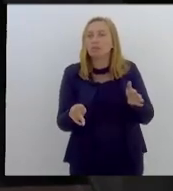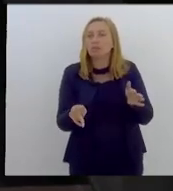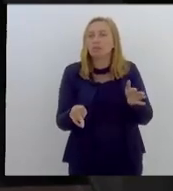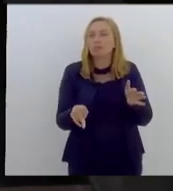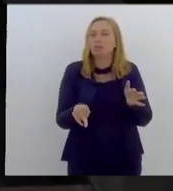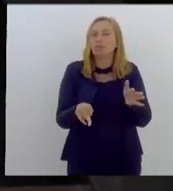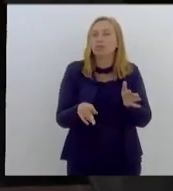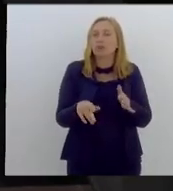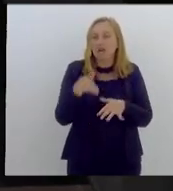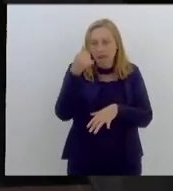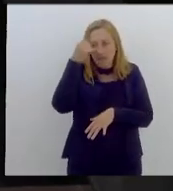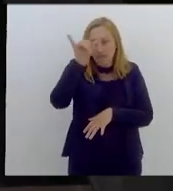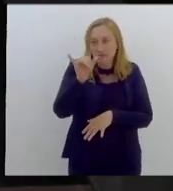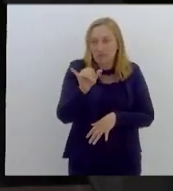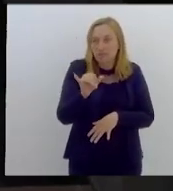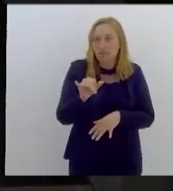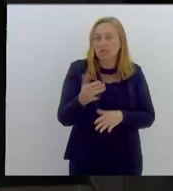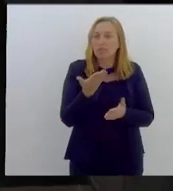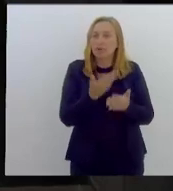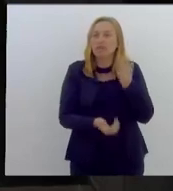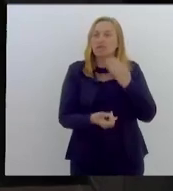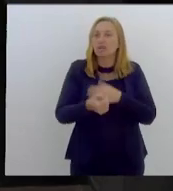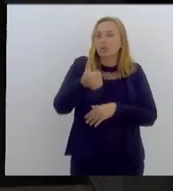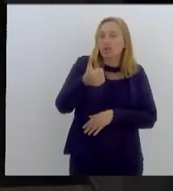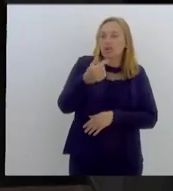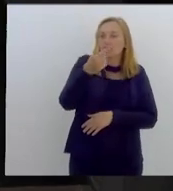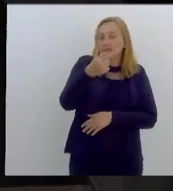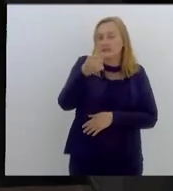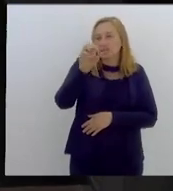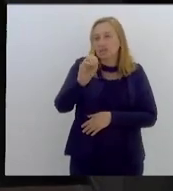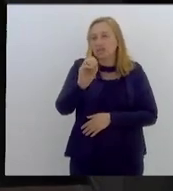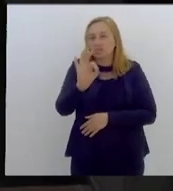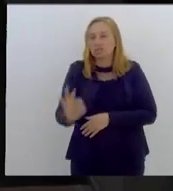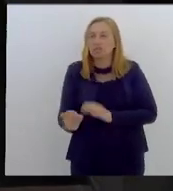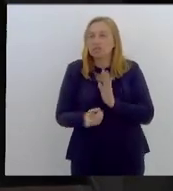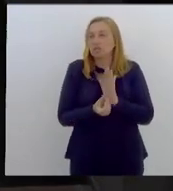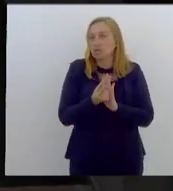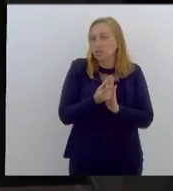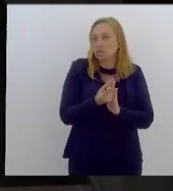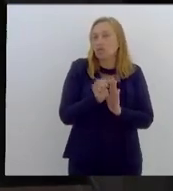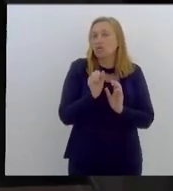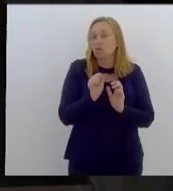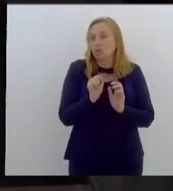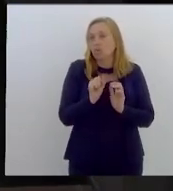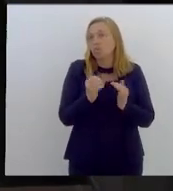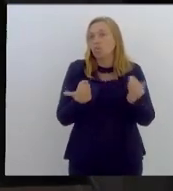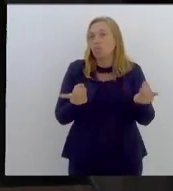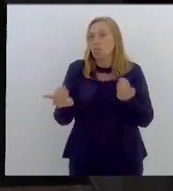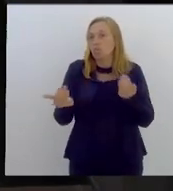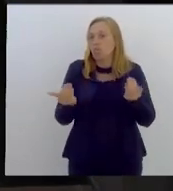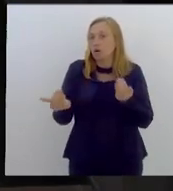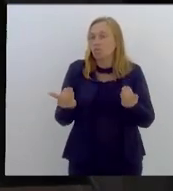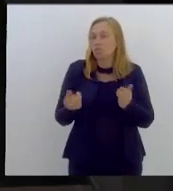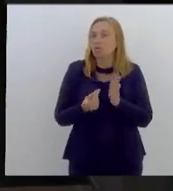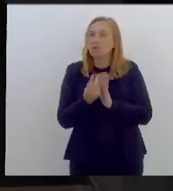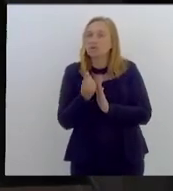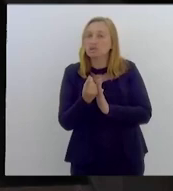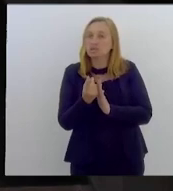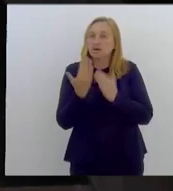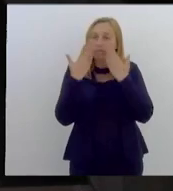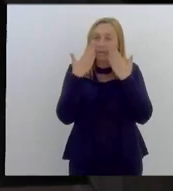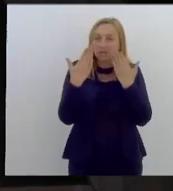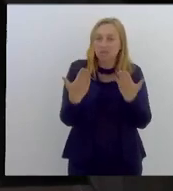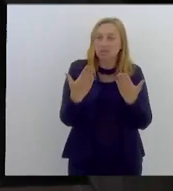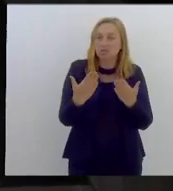está perdendo aí cerca, quase 70% de orçamento quando a gente compara com o orçamento